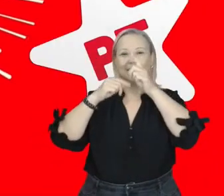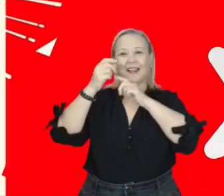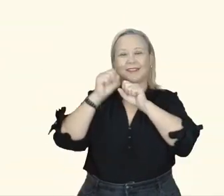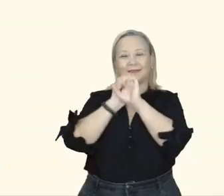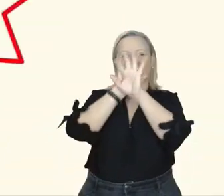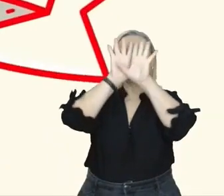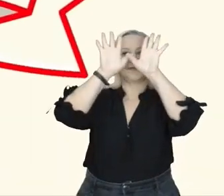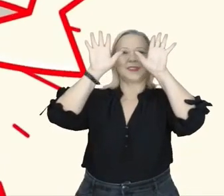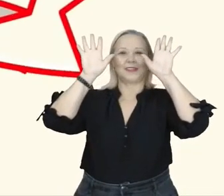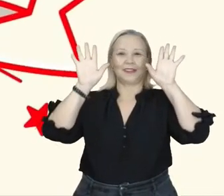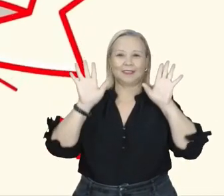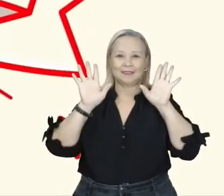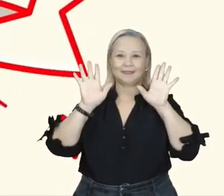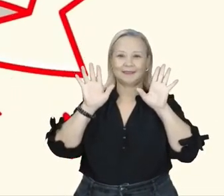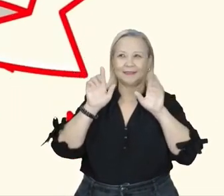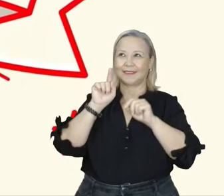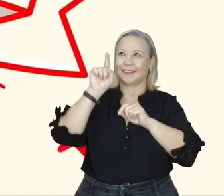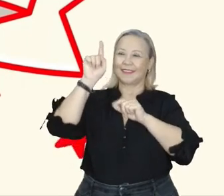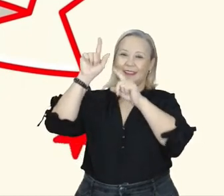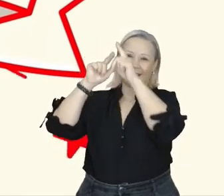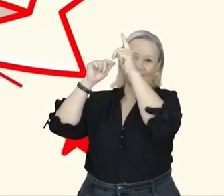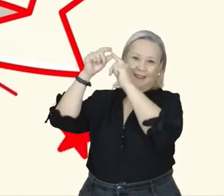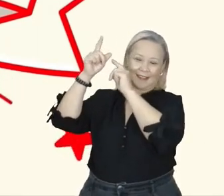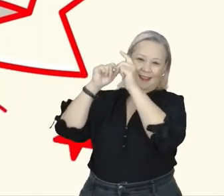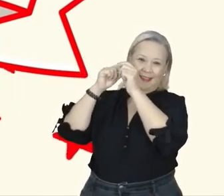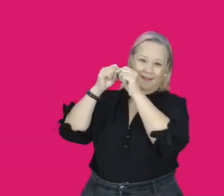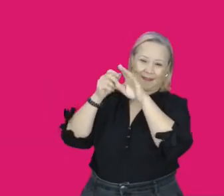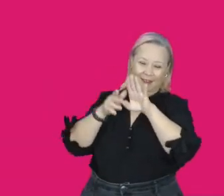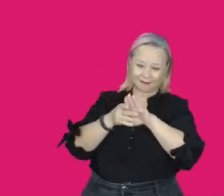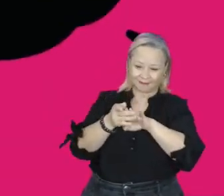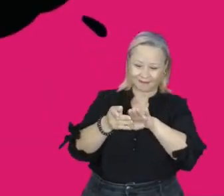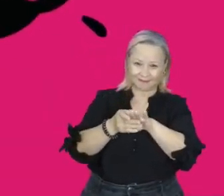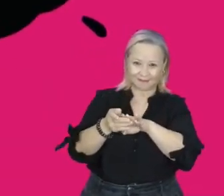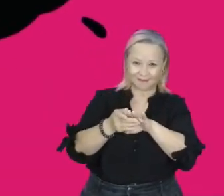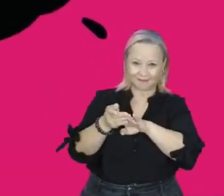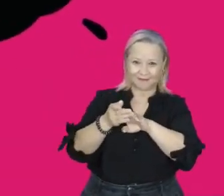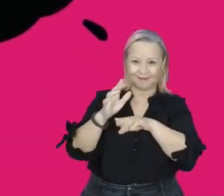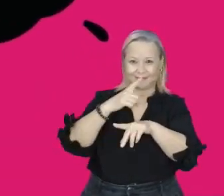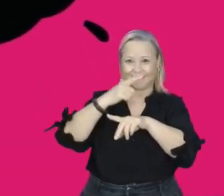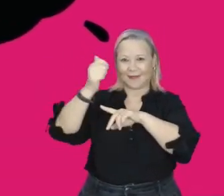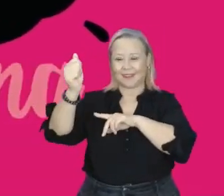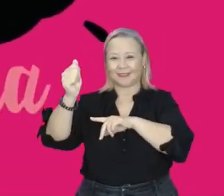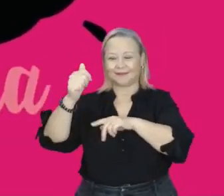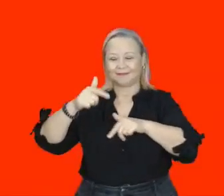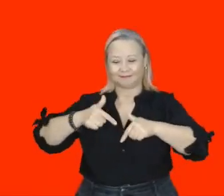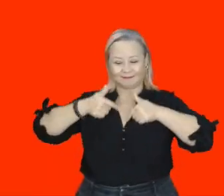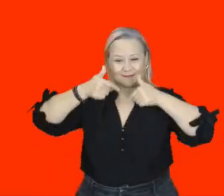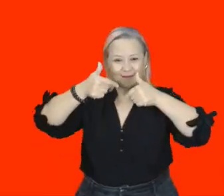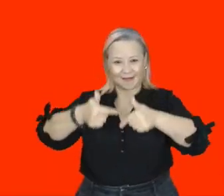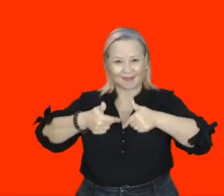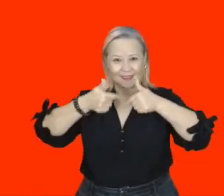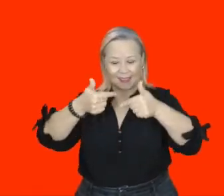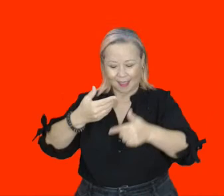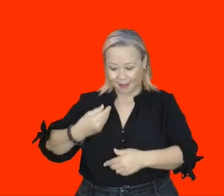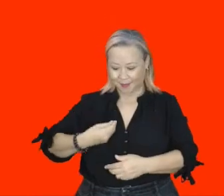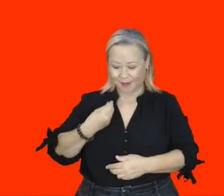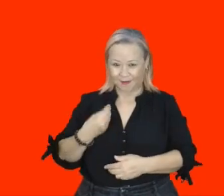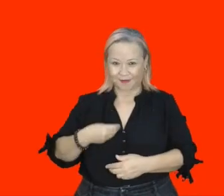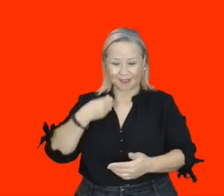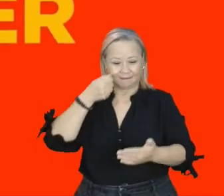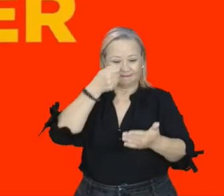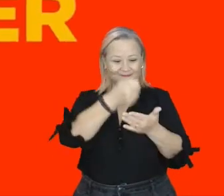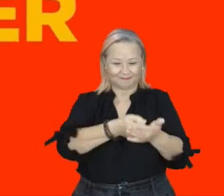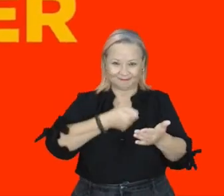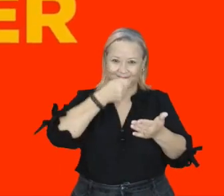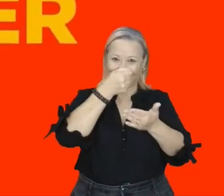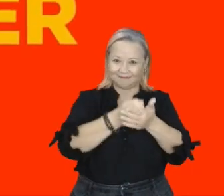brilha, ela é quem vai me guiar. Ser guerreira é minha sina,